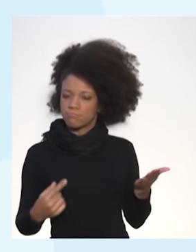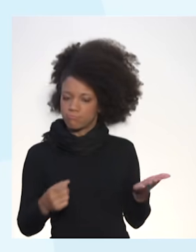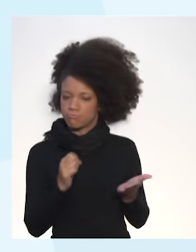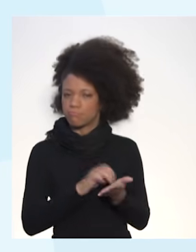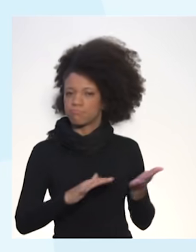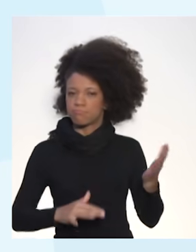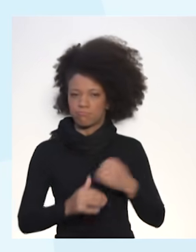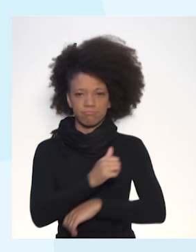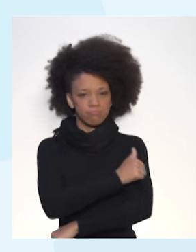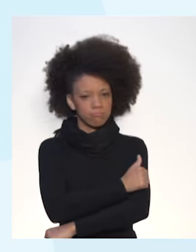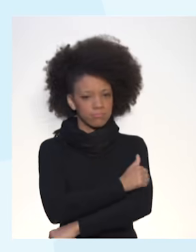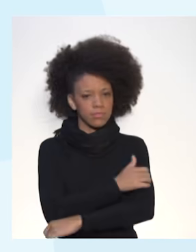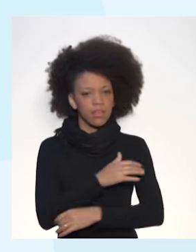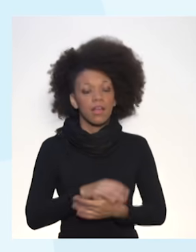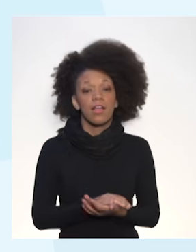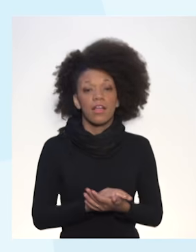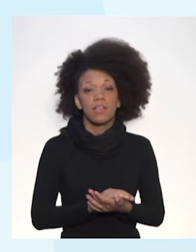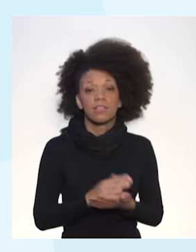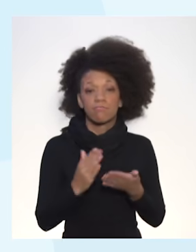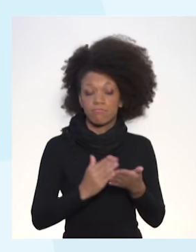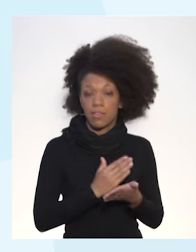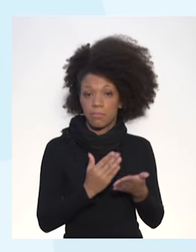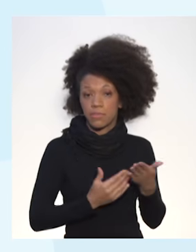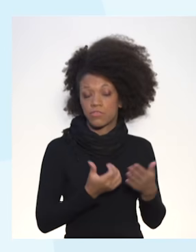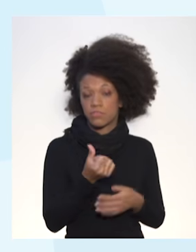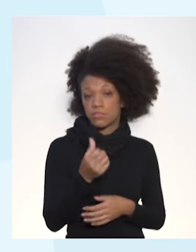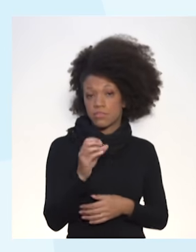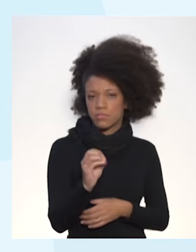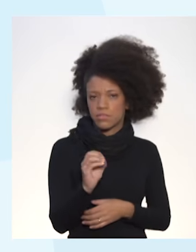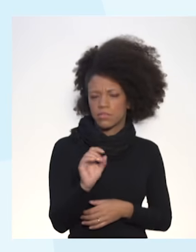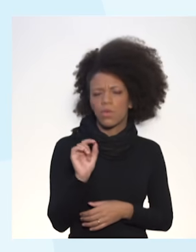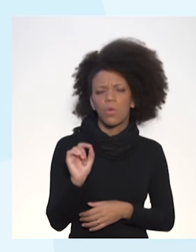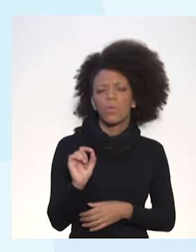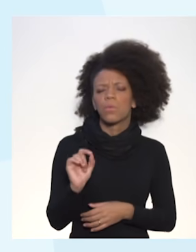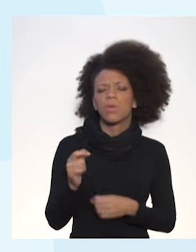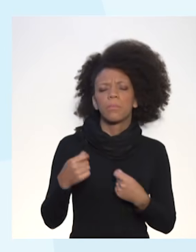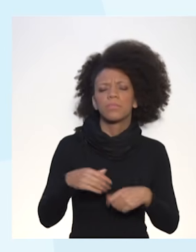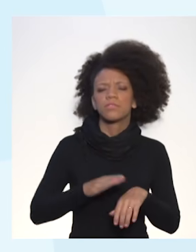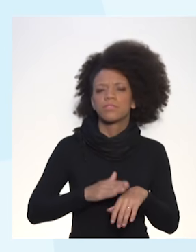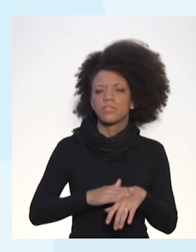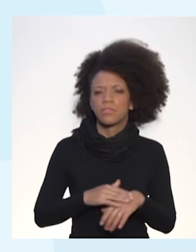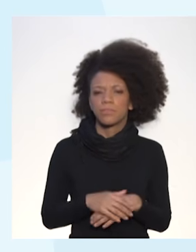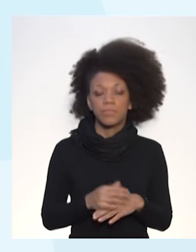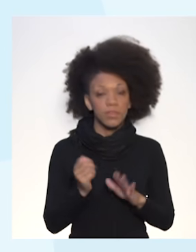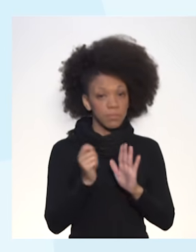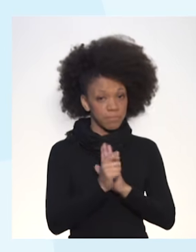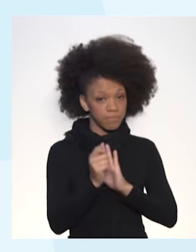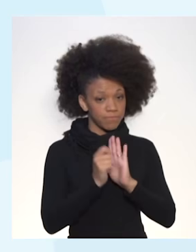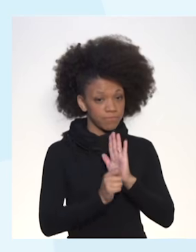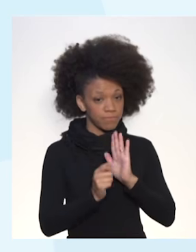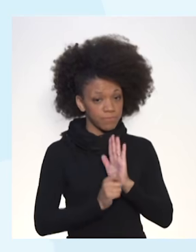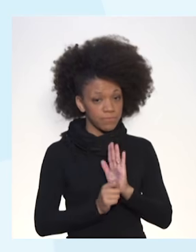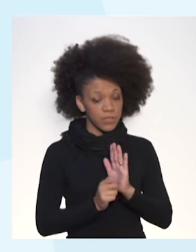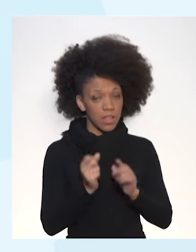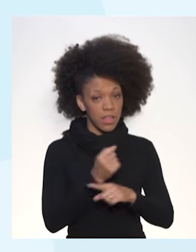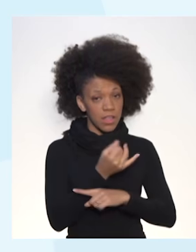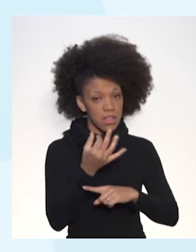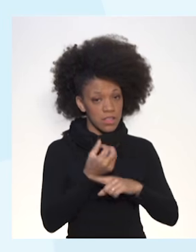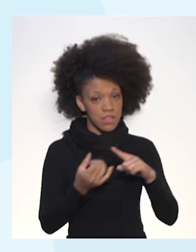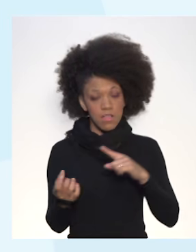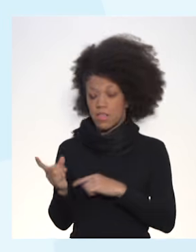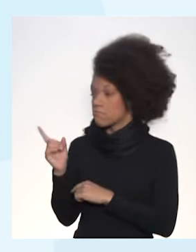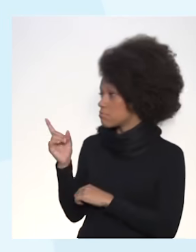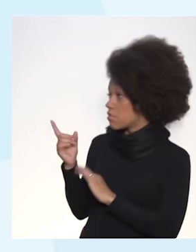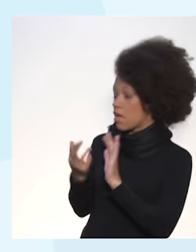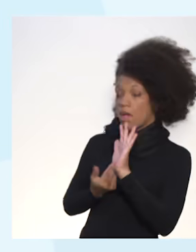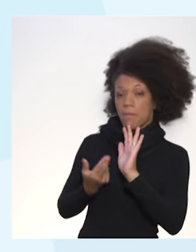do aluno. Tá, página 60, né? Então, o que é para a gente fazer? Para escrever as frações